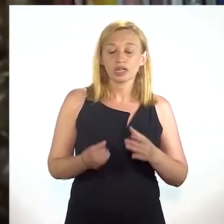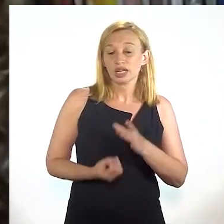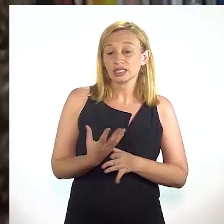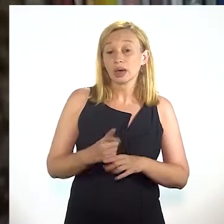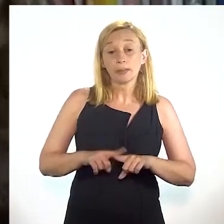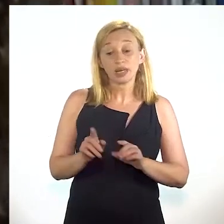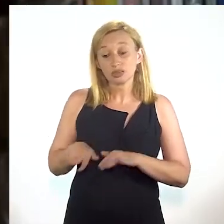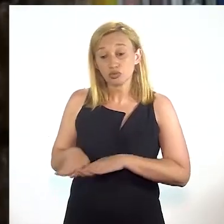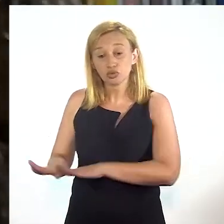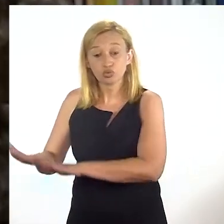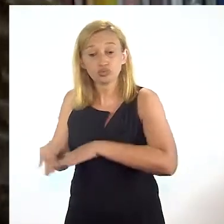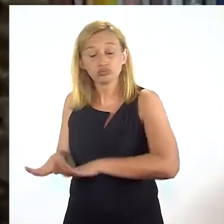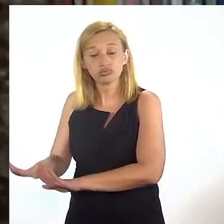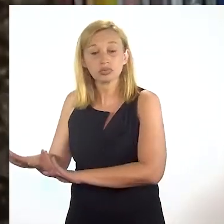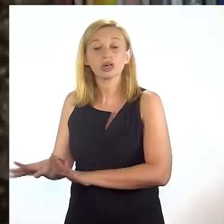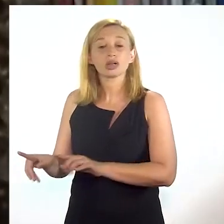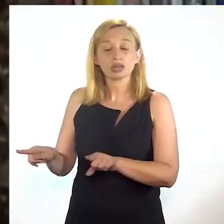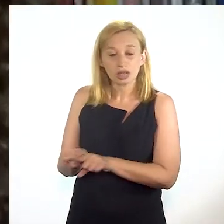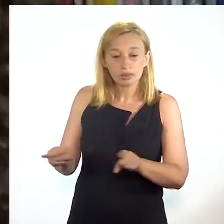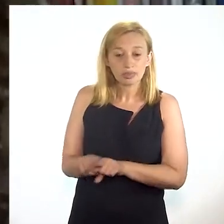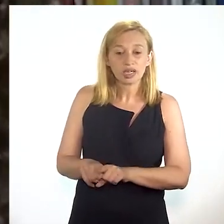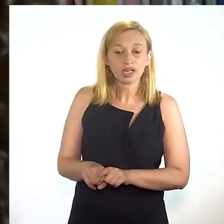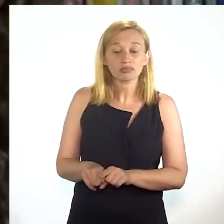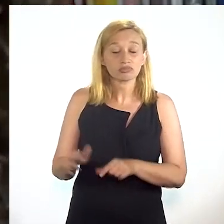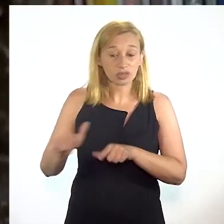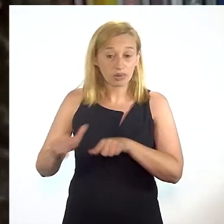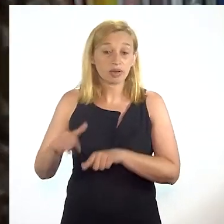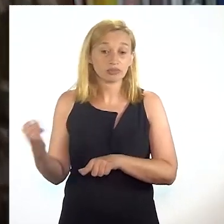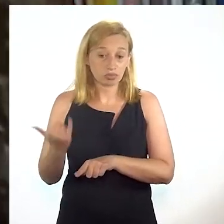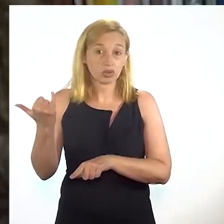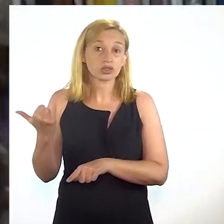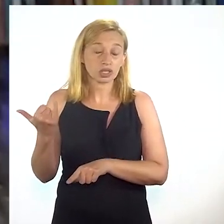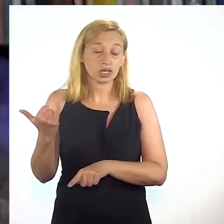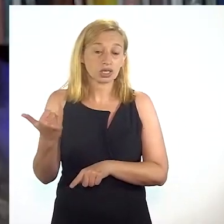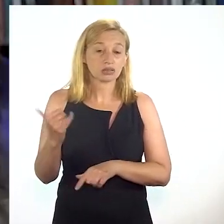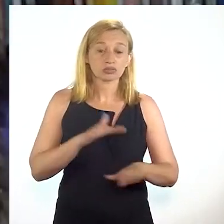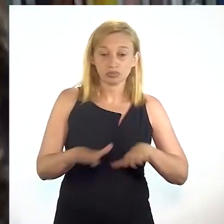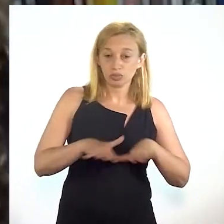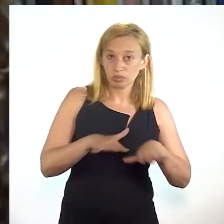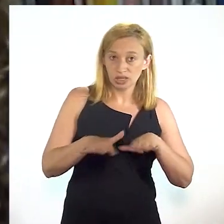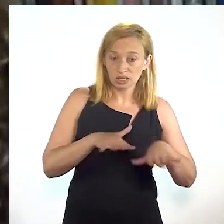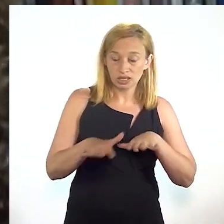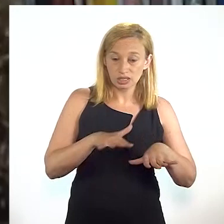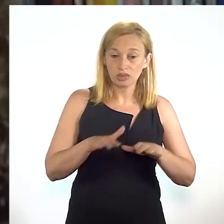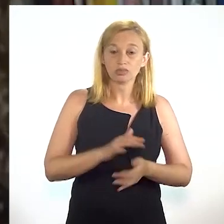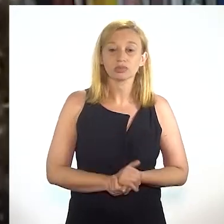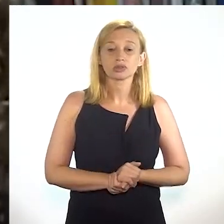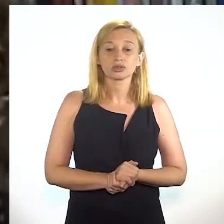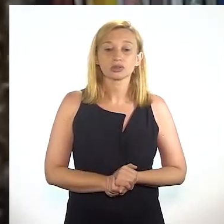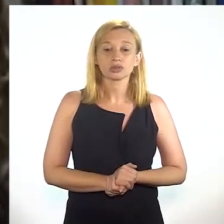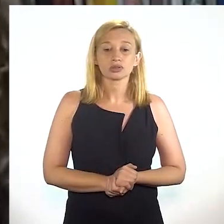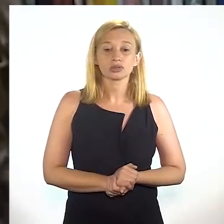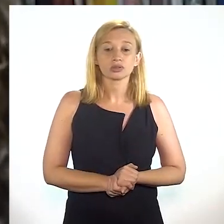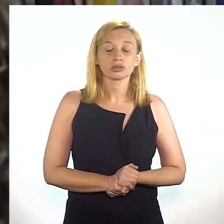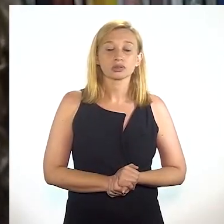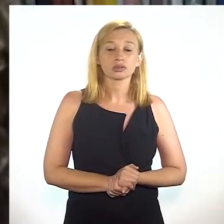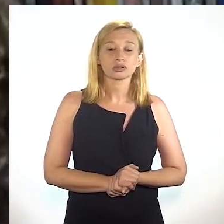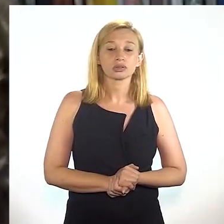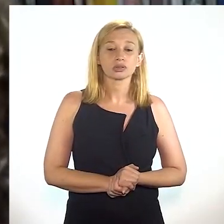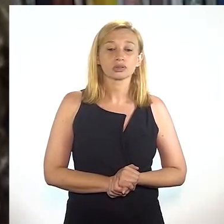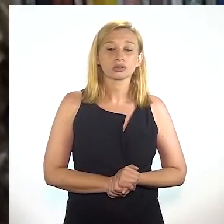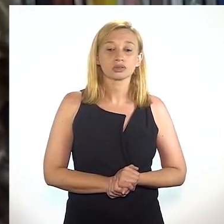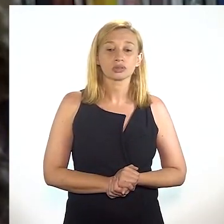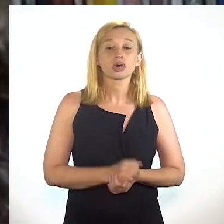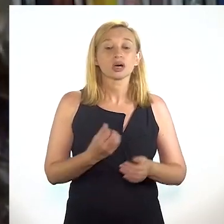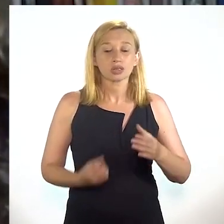Não o Moinho como protagonista, mas as costureiras da Zona Norte, por exemplo, tiveram um papel muito bacana nessa